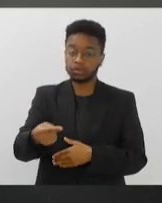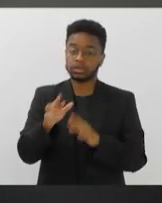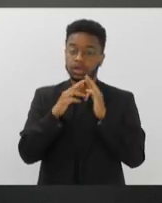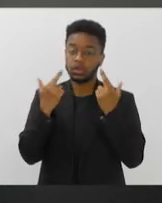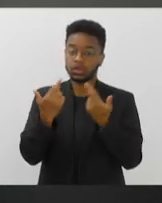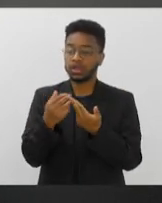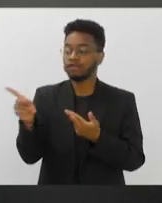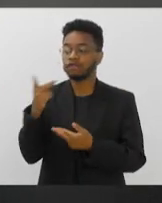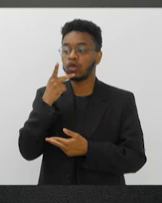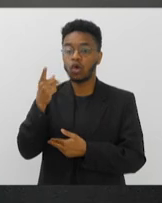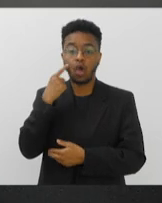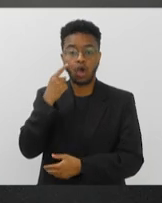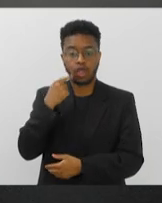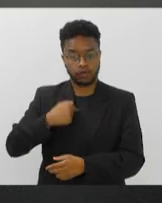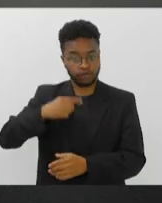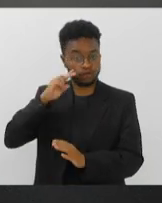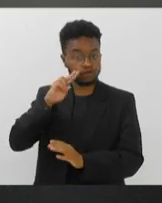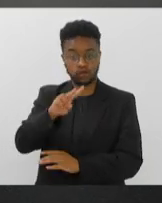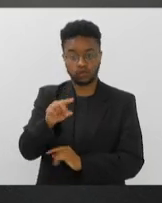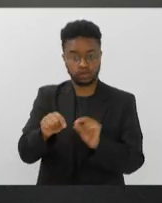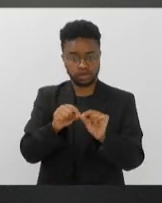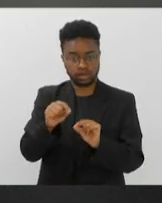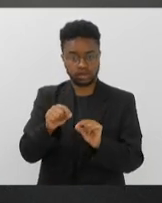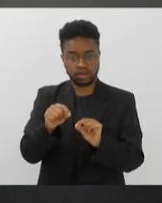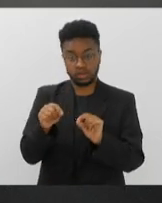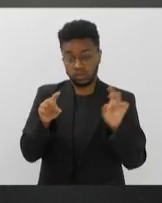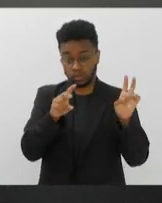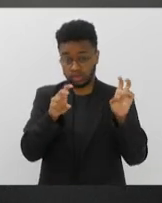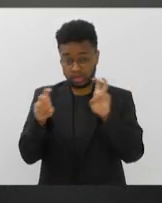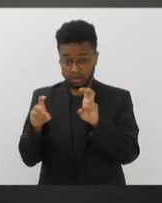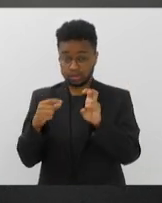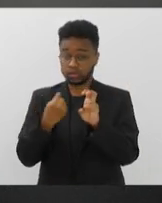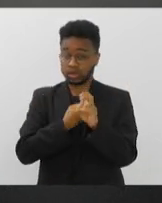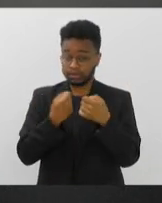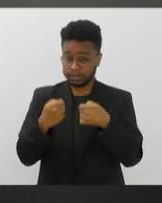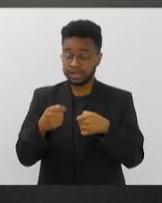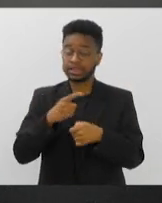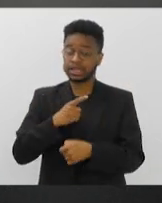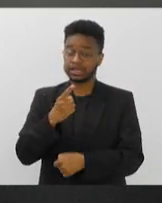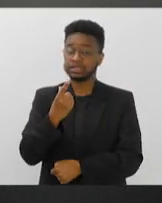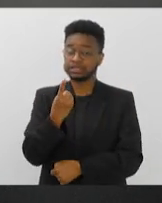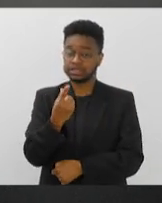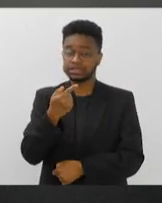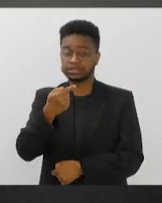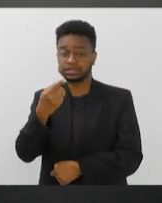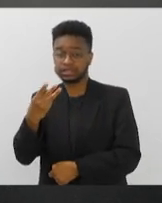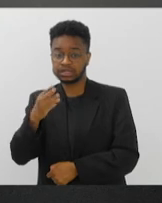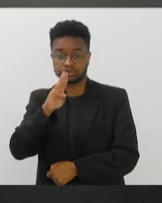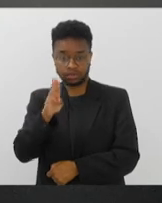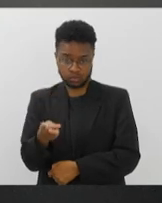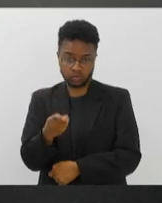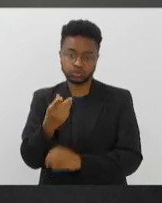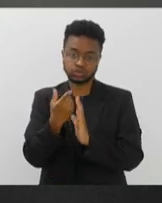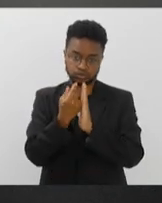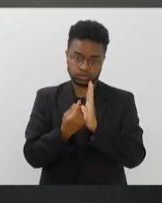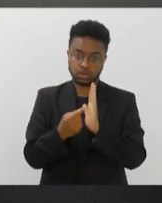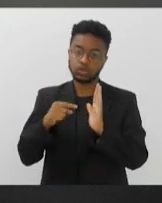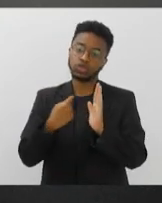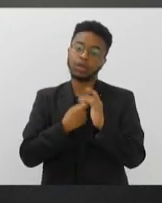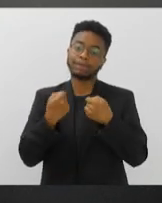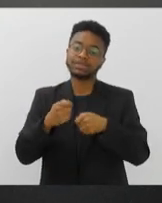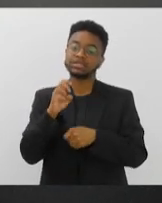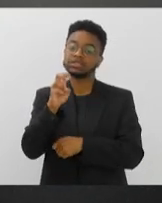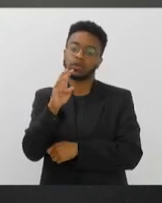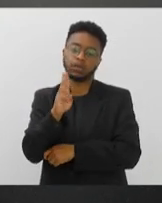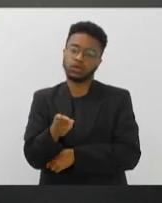Artur Olha só eu vi lá e para essa temática que nós necessitamos tem 173 milhões no orçamento a gente precisava de